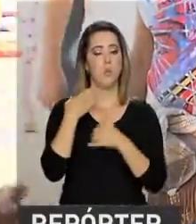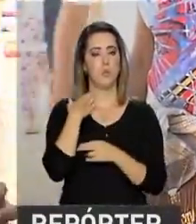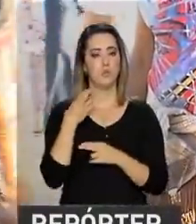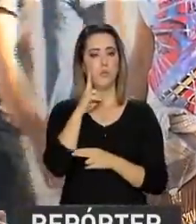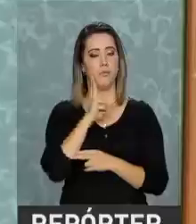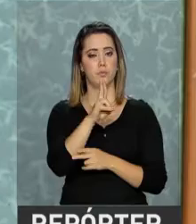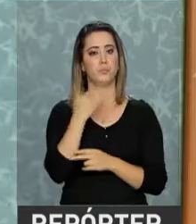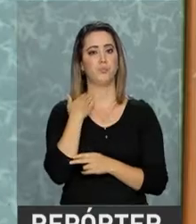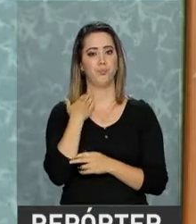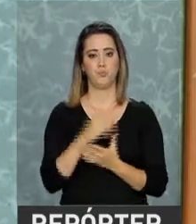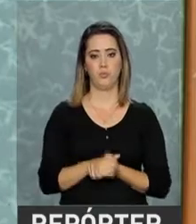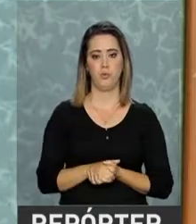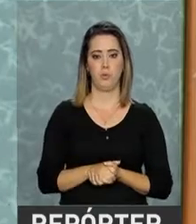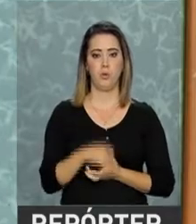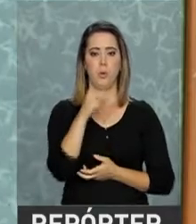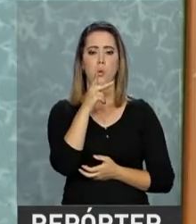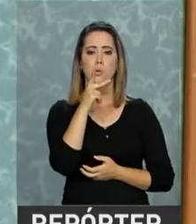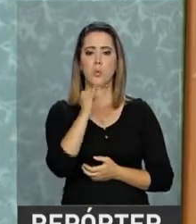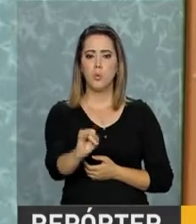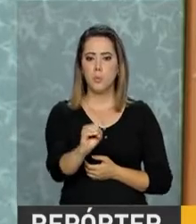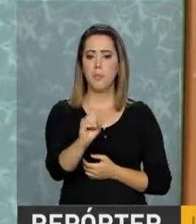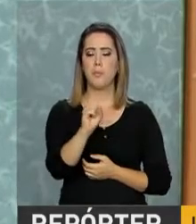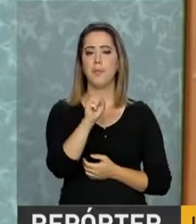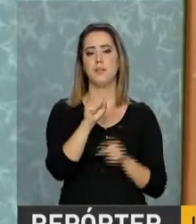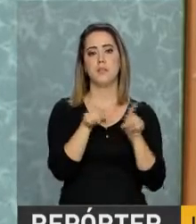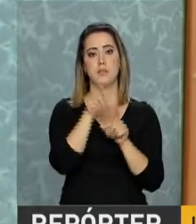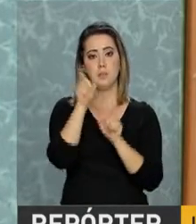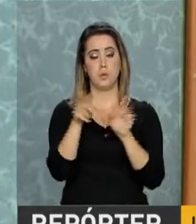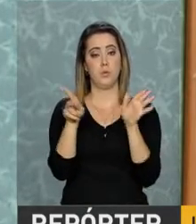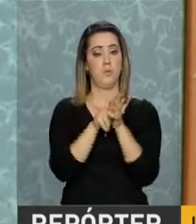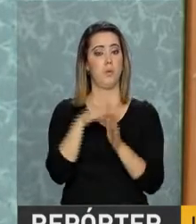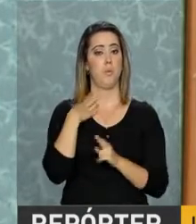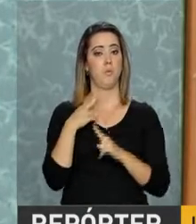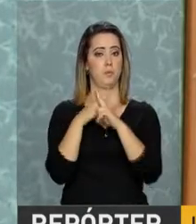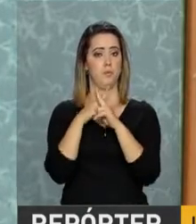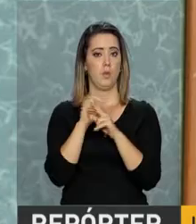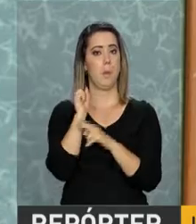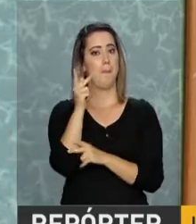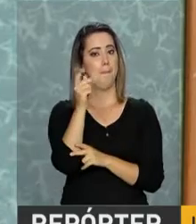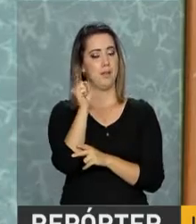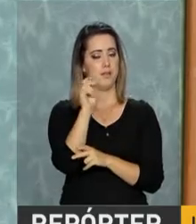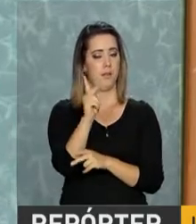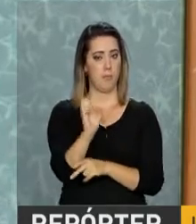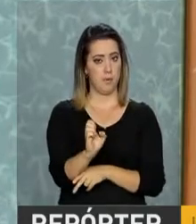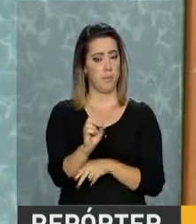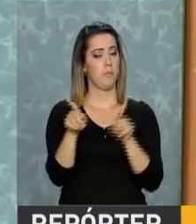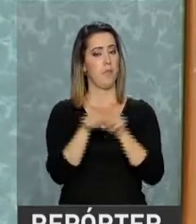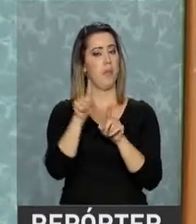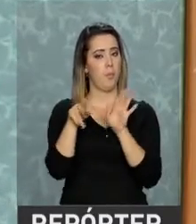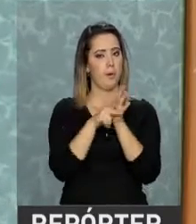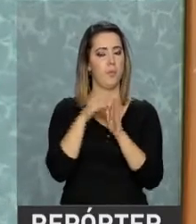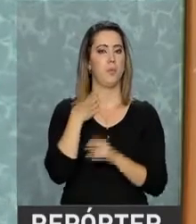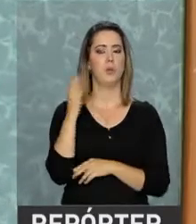informações no caso do piso é o responsável a caixa como federal no caso do pasep responsável banco do brasil agora o mais importante